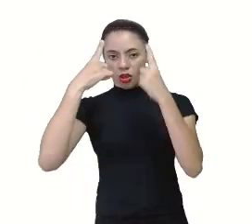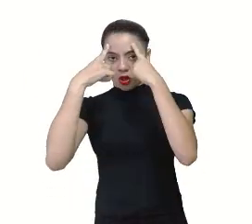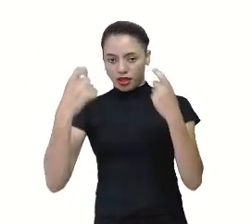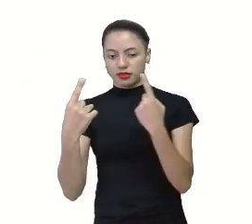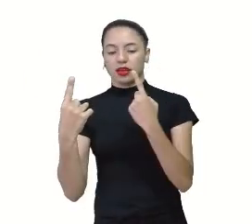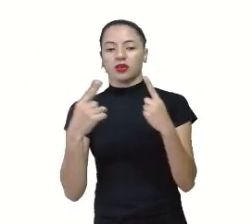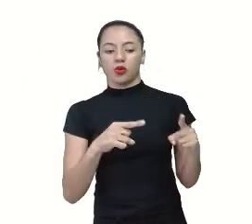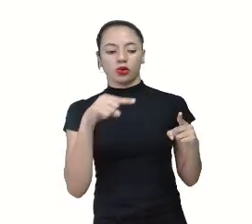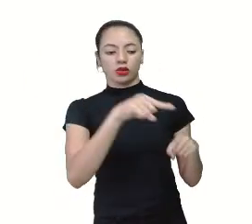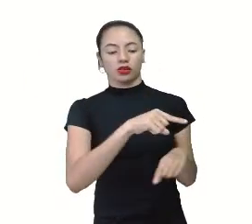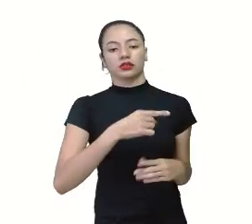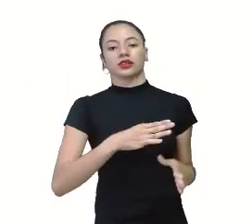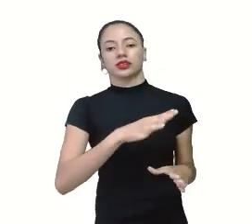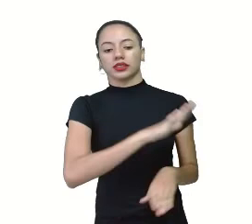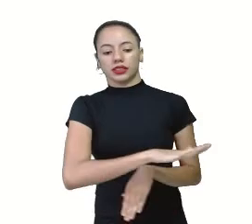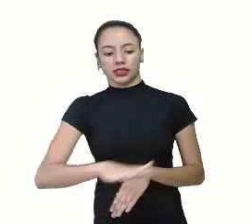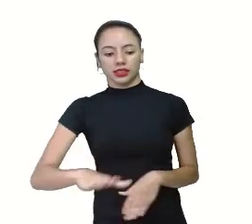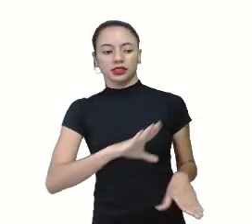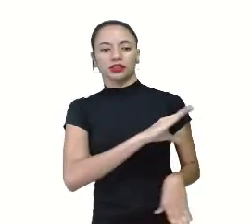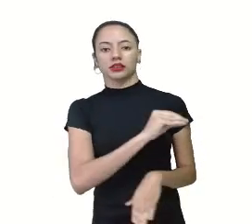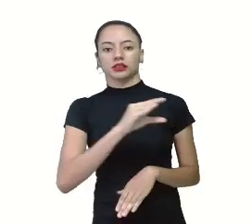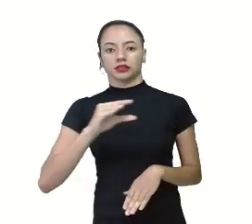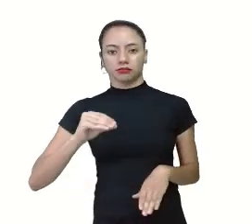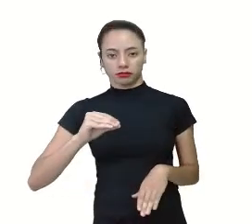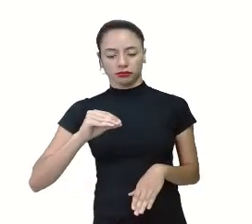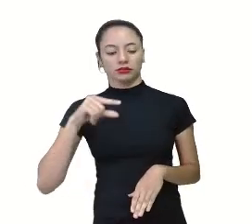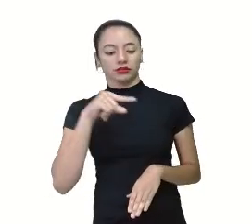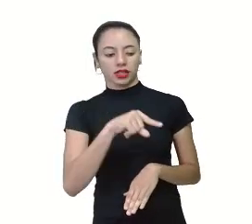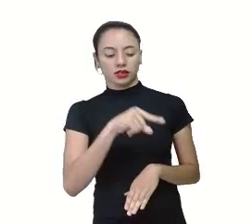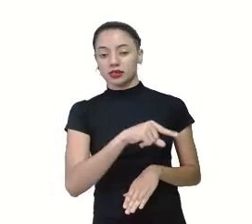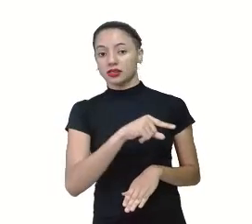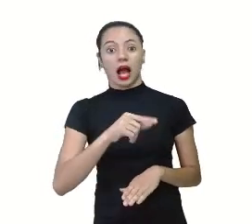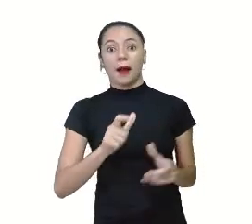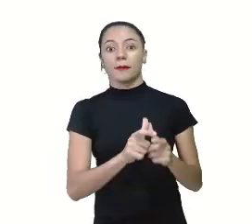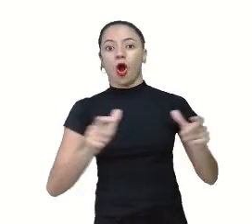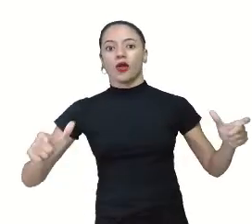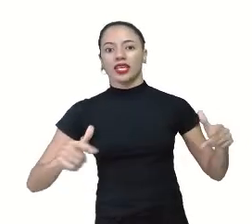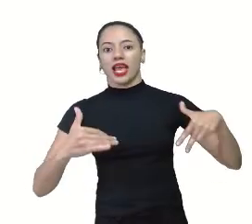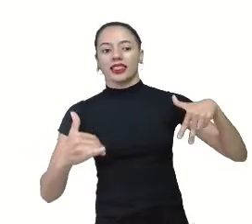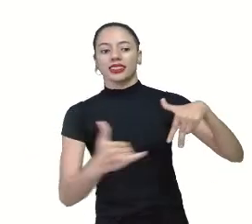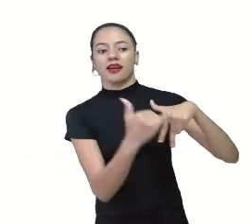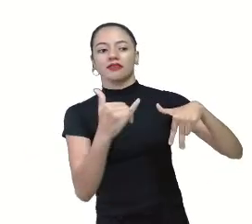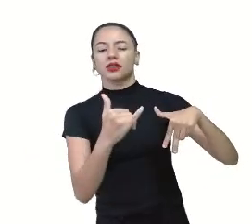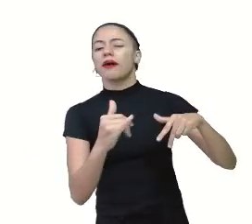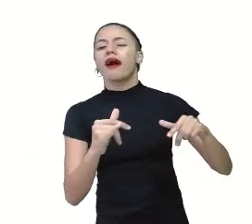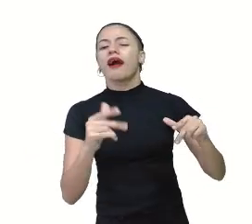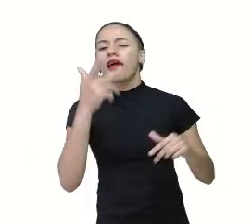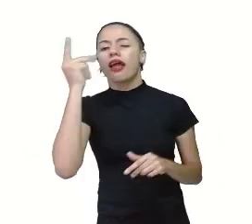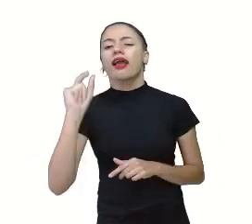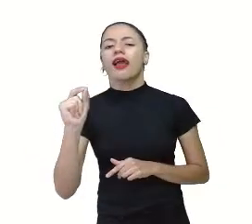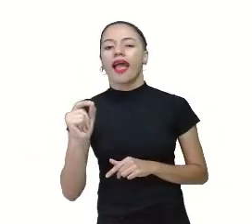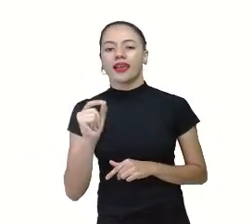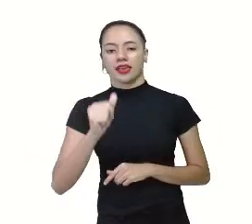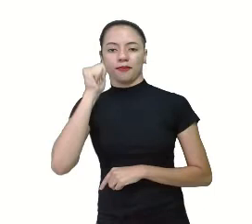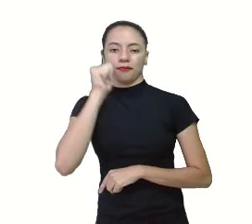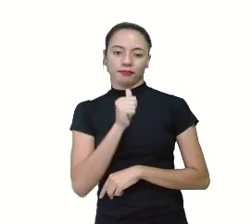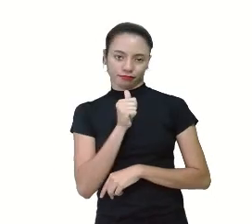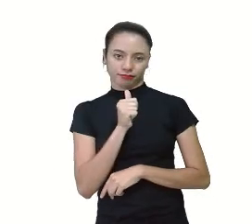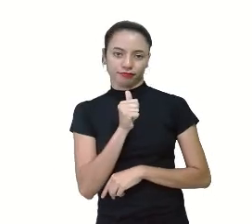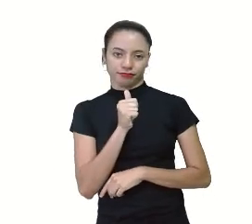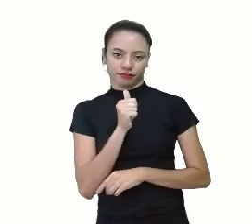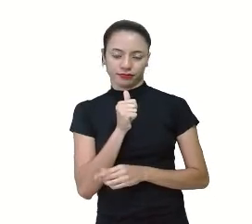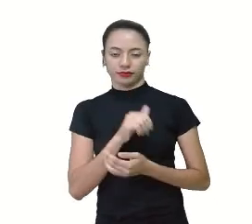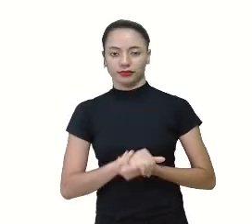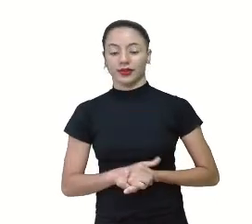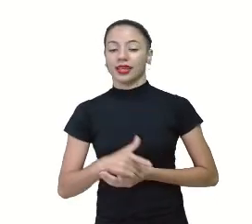adolescentes vitimizaram o sexo feminino. Então, minha gente, aí embaixo a gente tem, né,